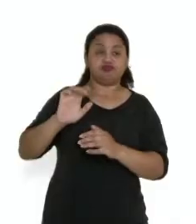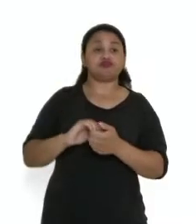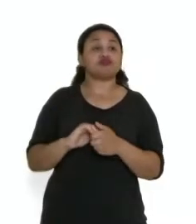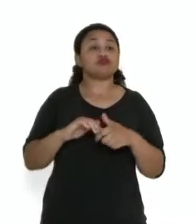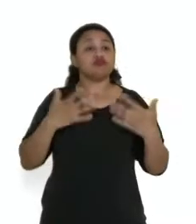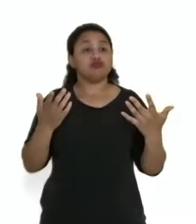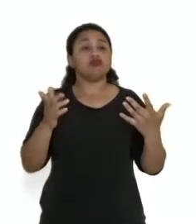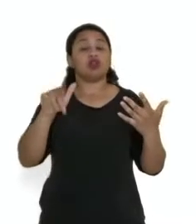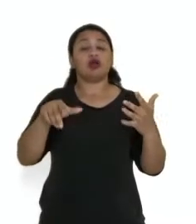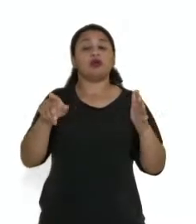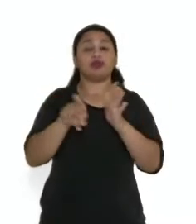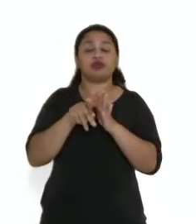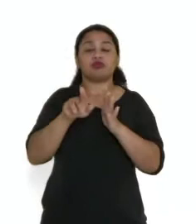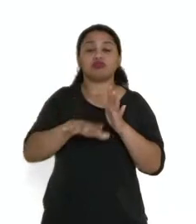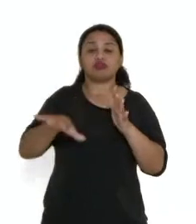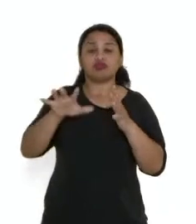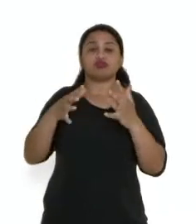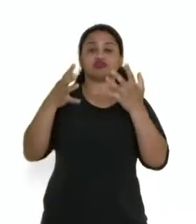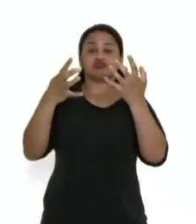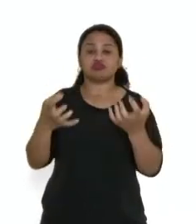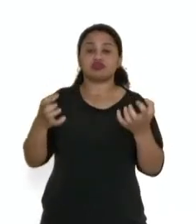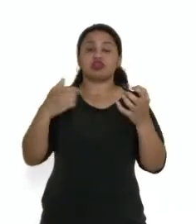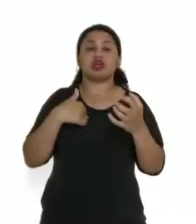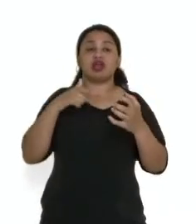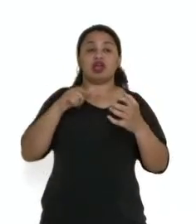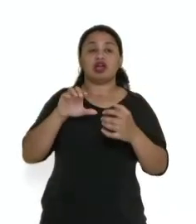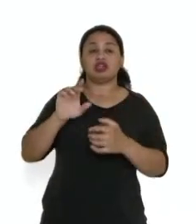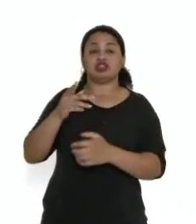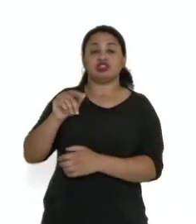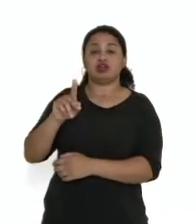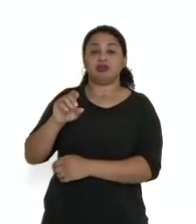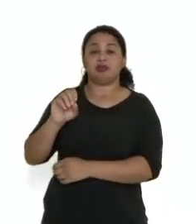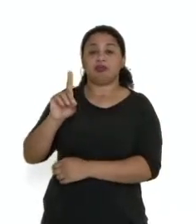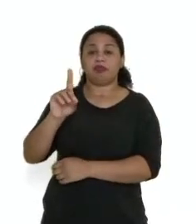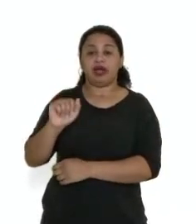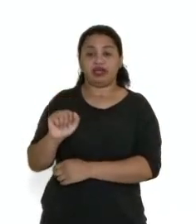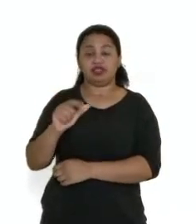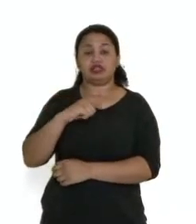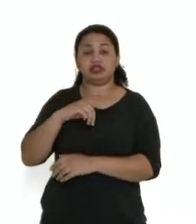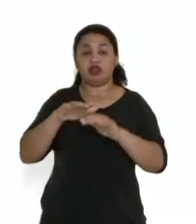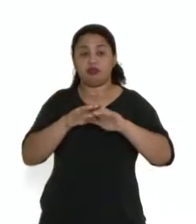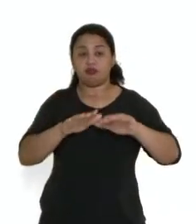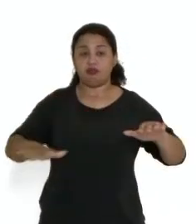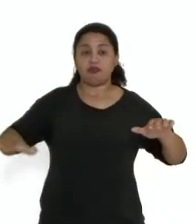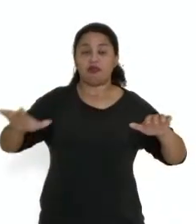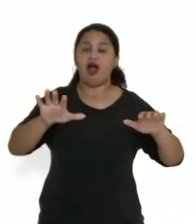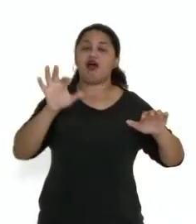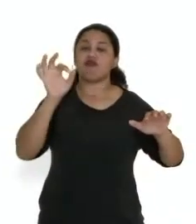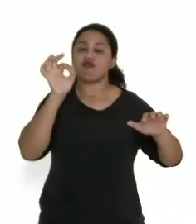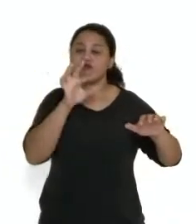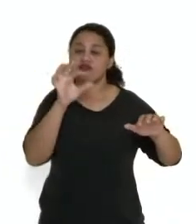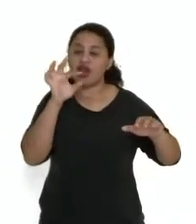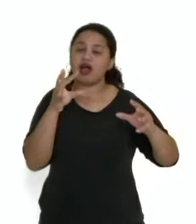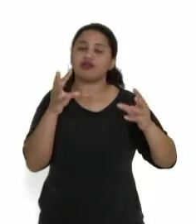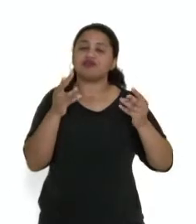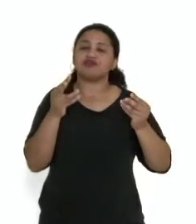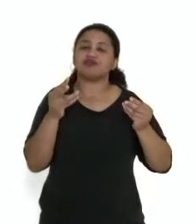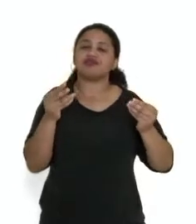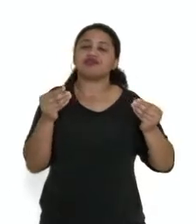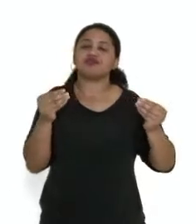esteja dentro do sertão, a Chapada Diamantina tem uma extensa área verde e bastante úmida,